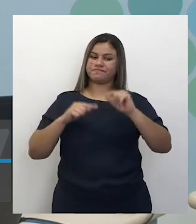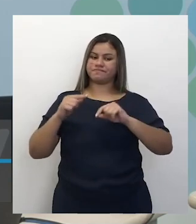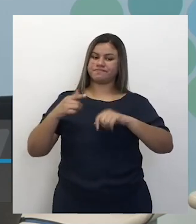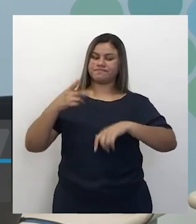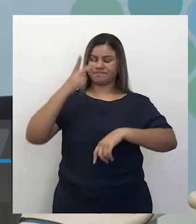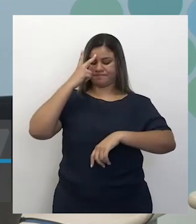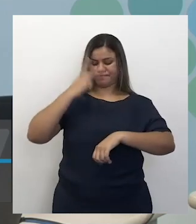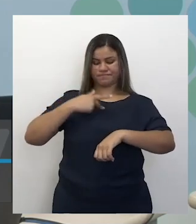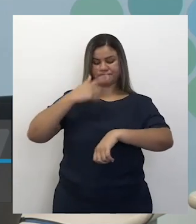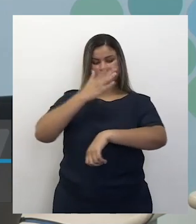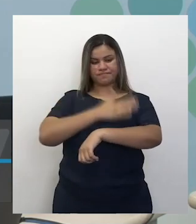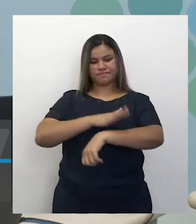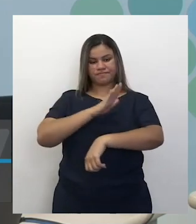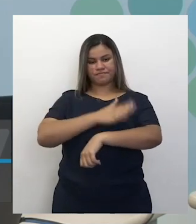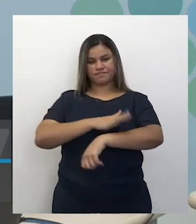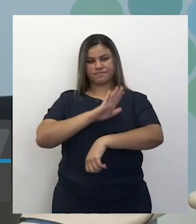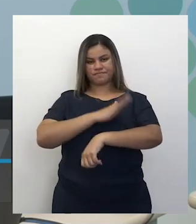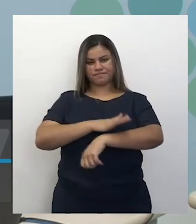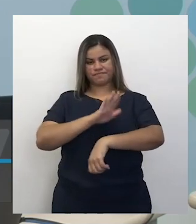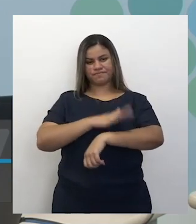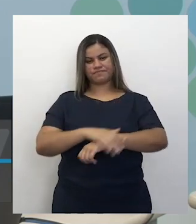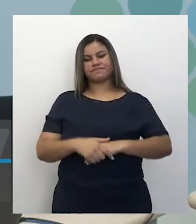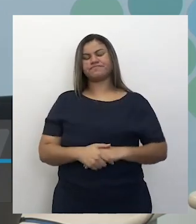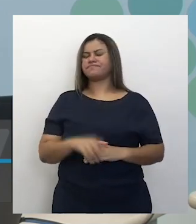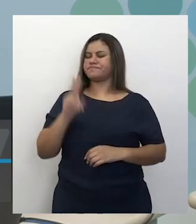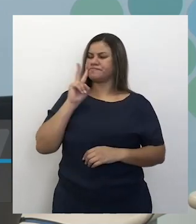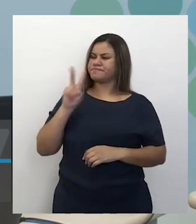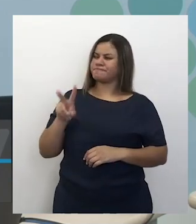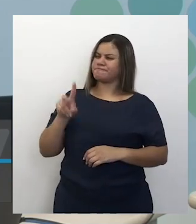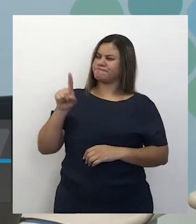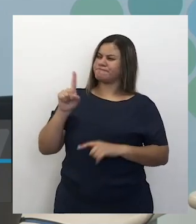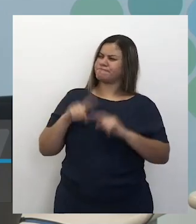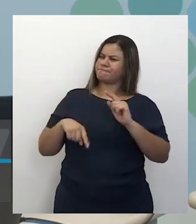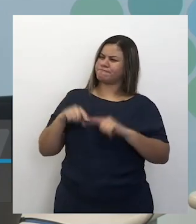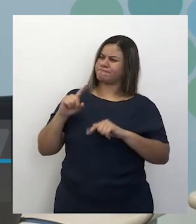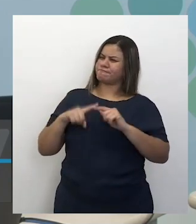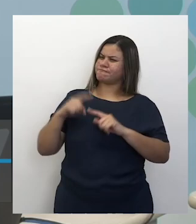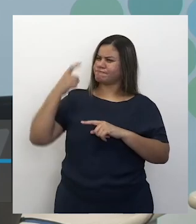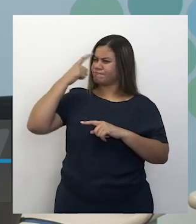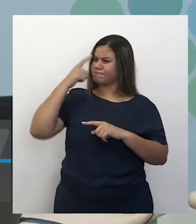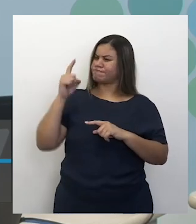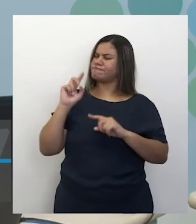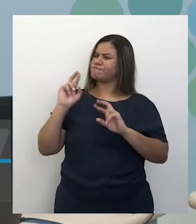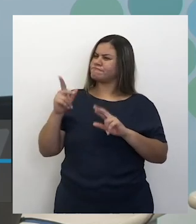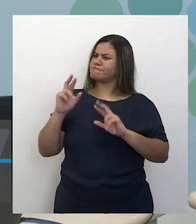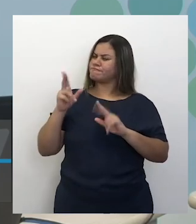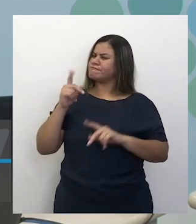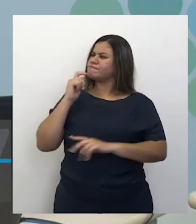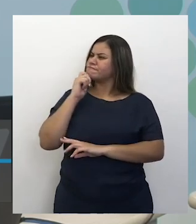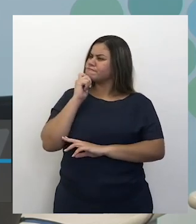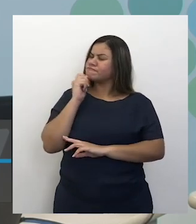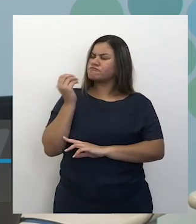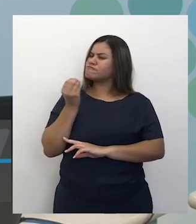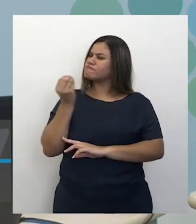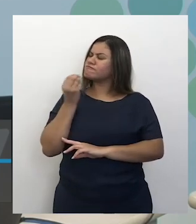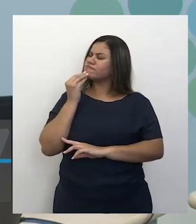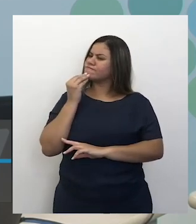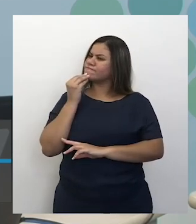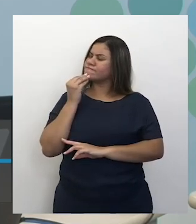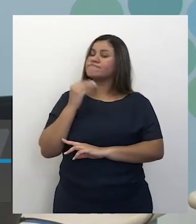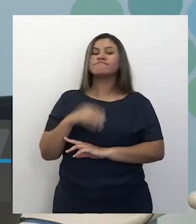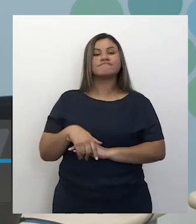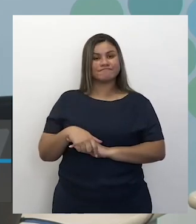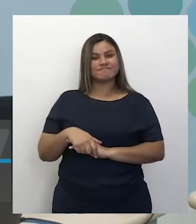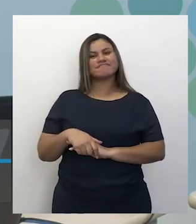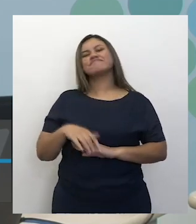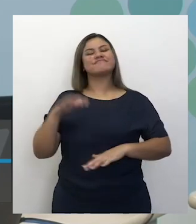auto-exercitar criativamente. Você olha para alguma coisa e pensa, como isso aqui poderia ser se não fosse desse jeito? E assim vai. A